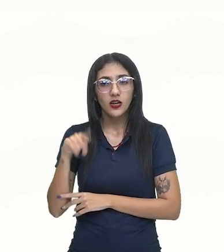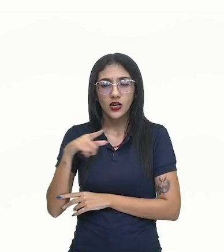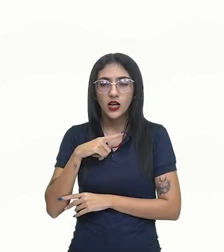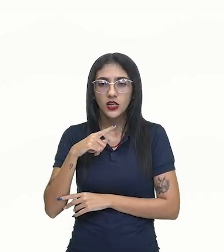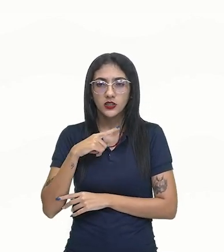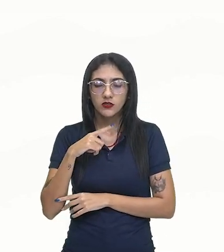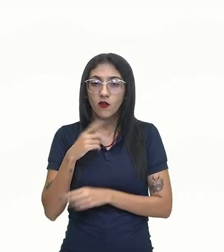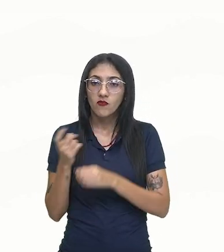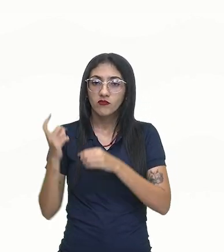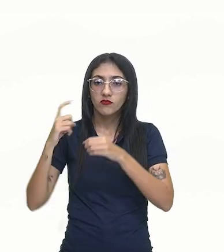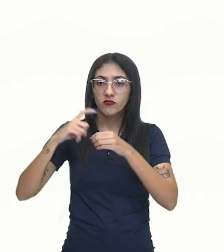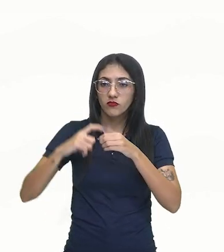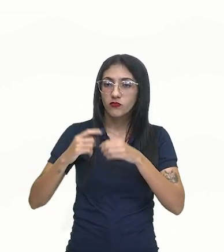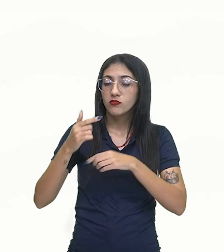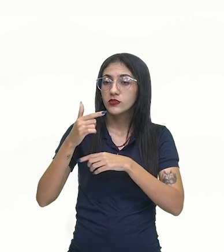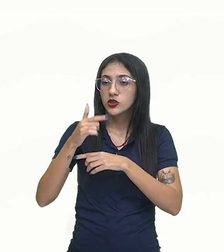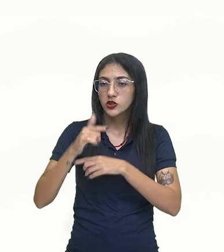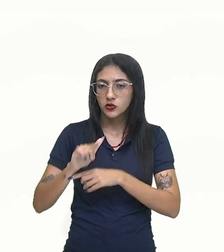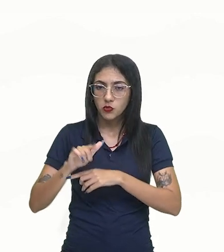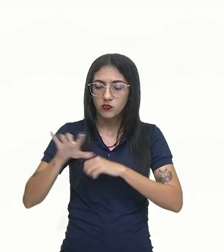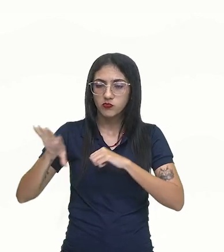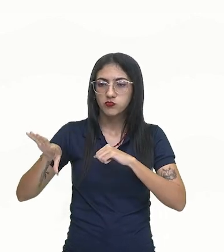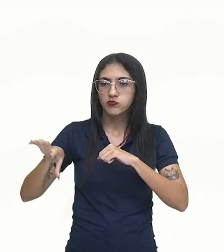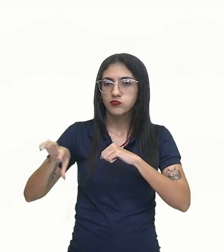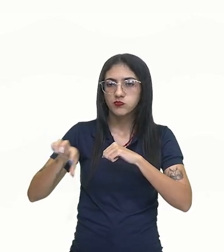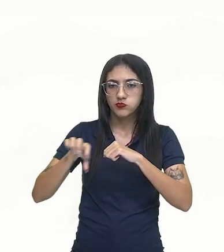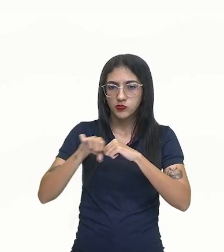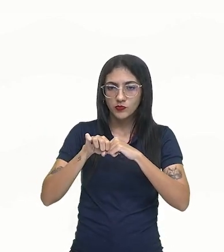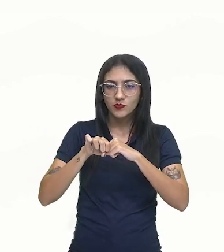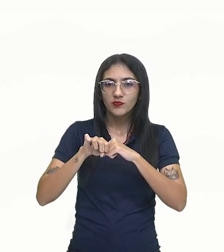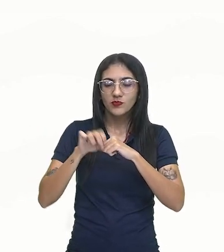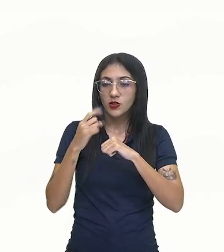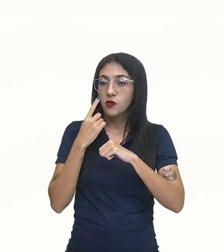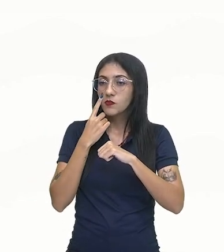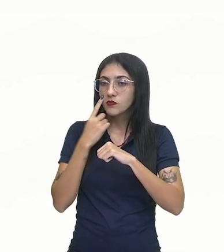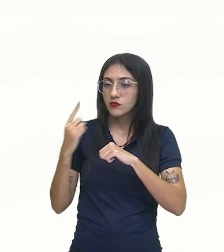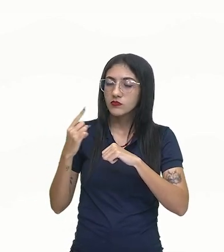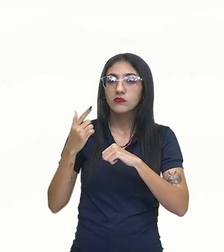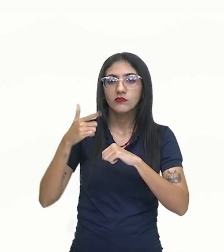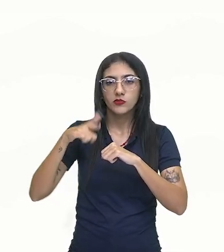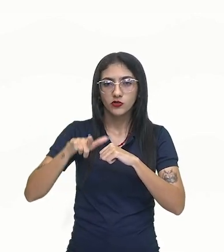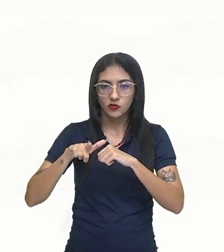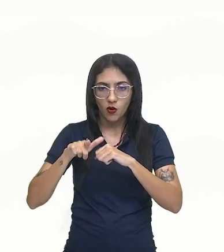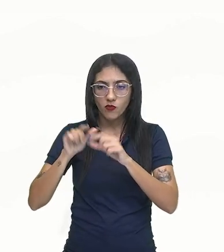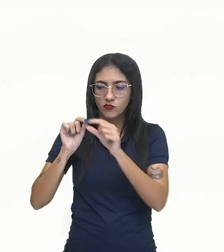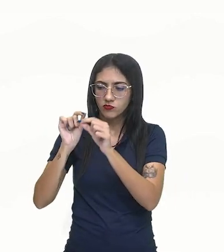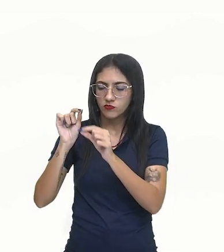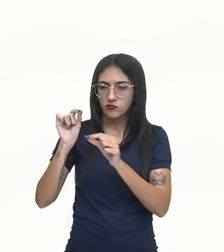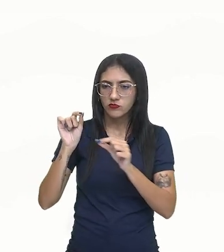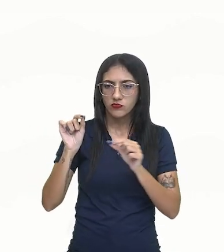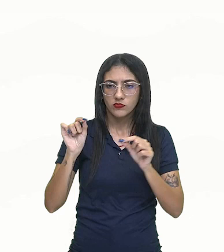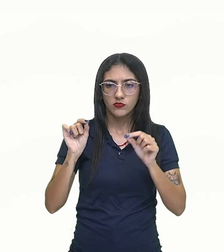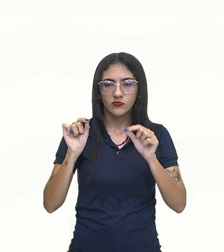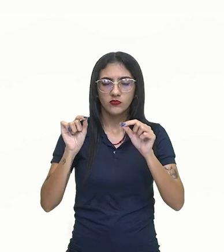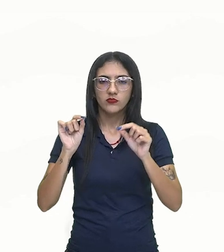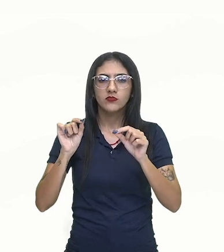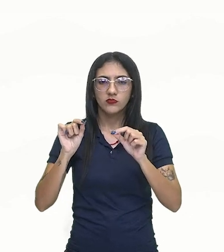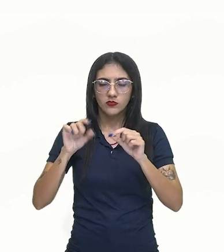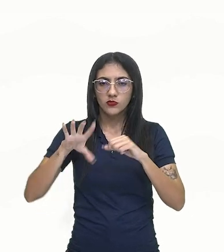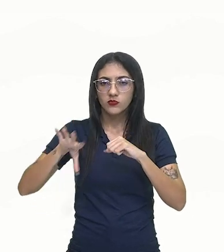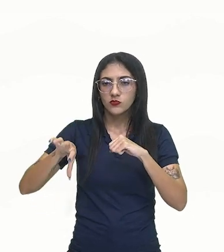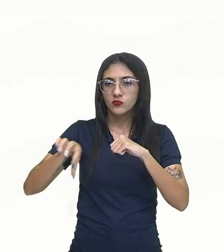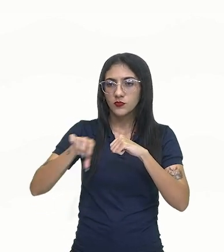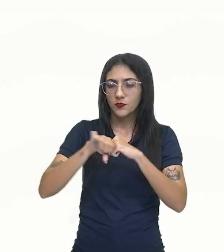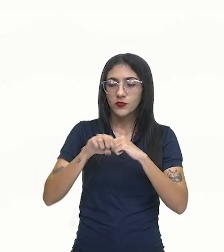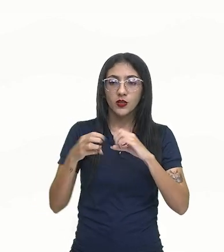outro processo metabólico, né? E os elétrons, eles vão passar pelo carreador de elétrons, Carreador é o quê?